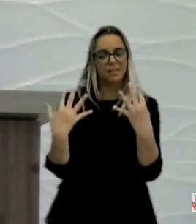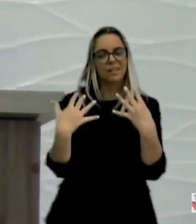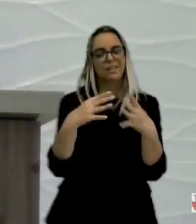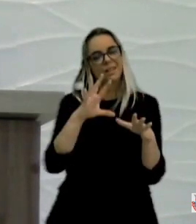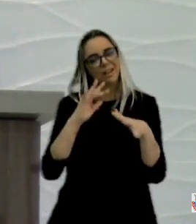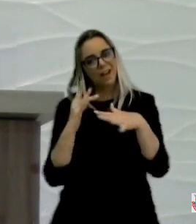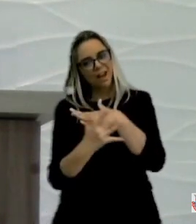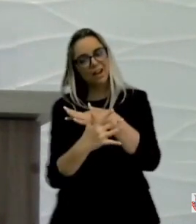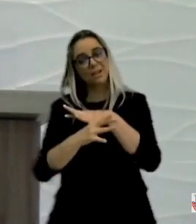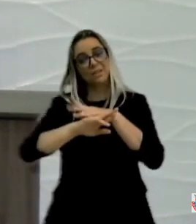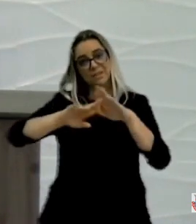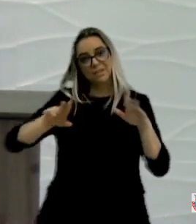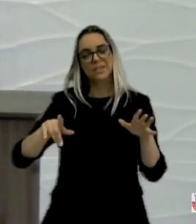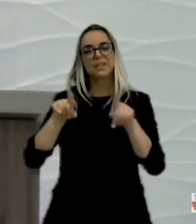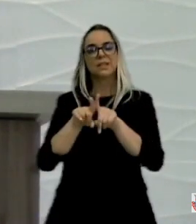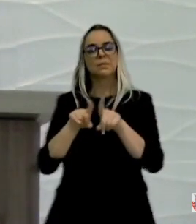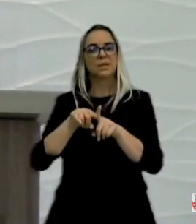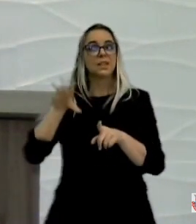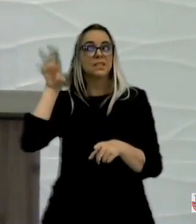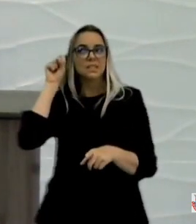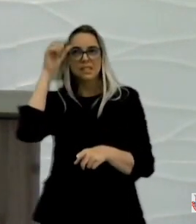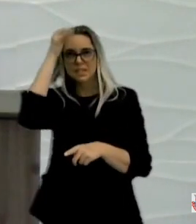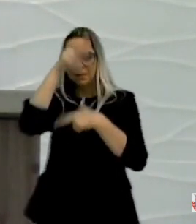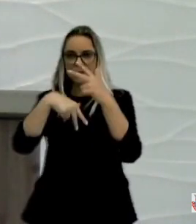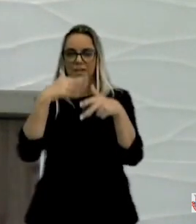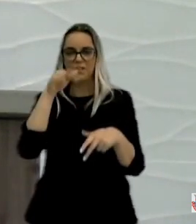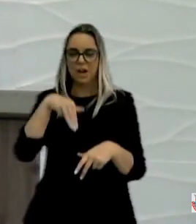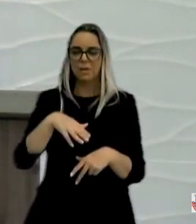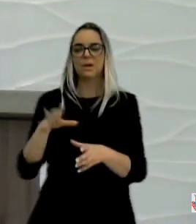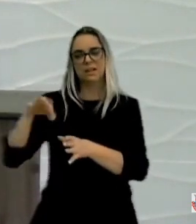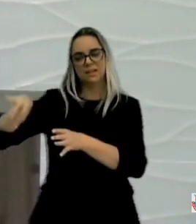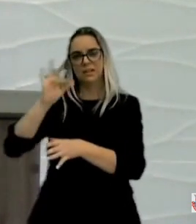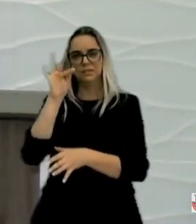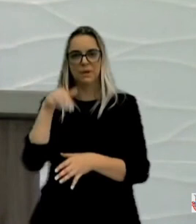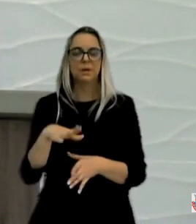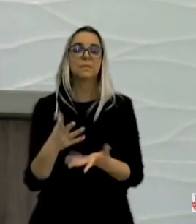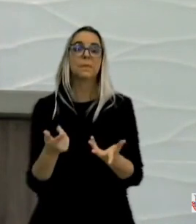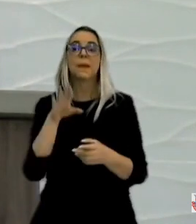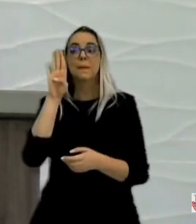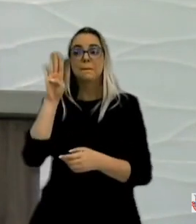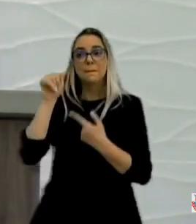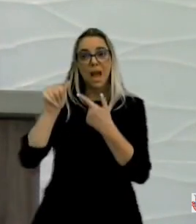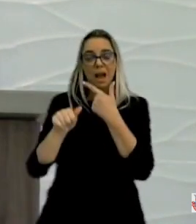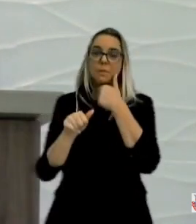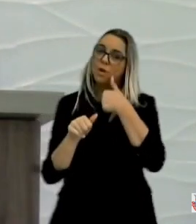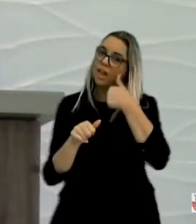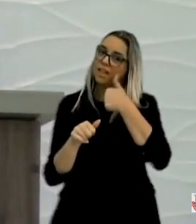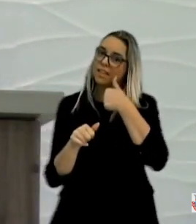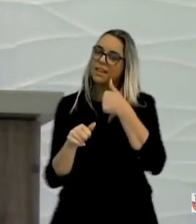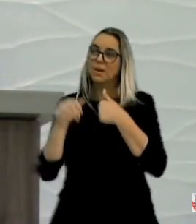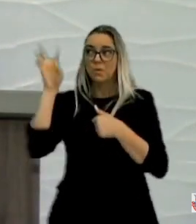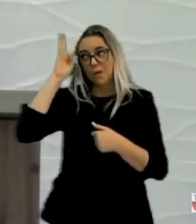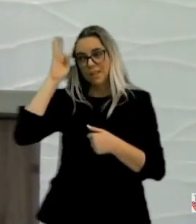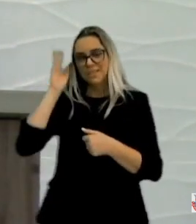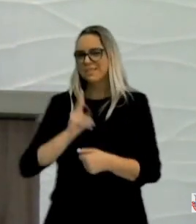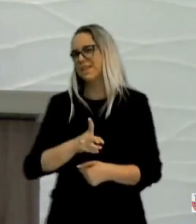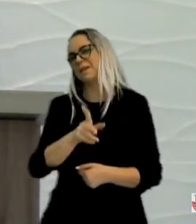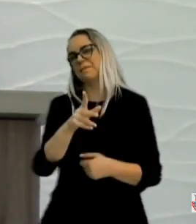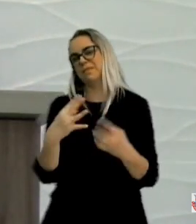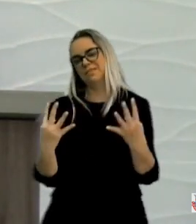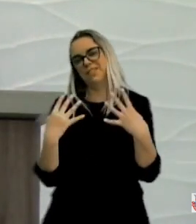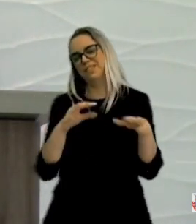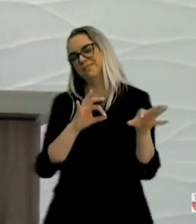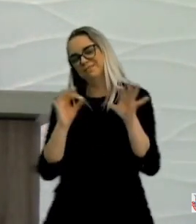Espírito Santo FM e também os internautas. E quero mandar um bom dia à dona Bia, que nos escuta toda quarta-feira. A